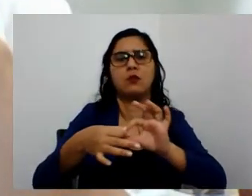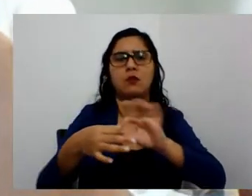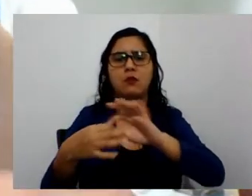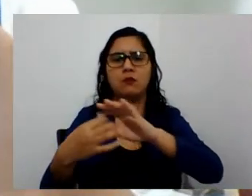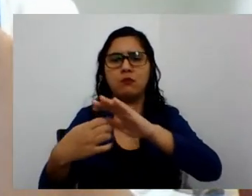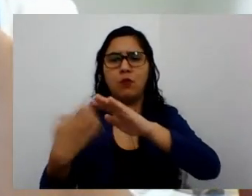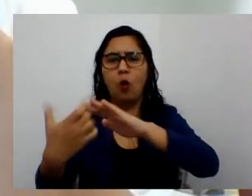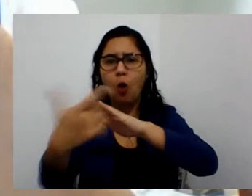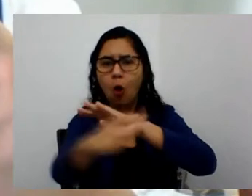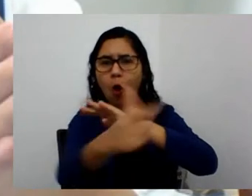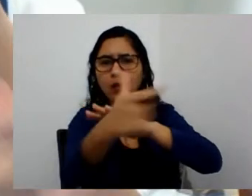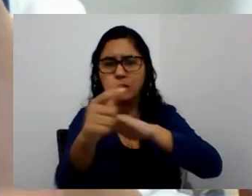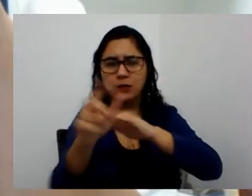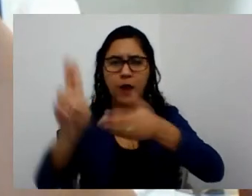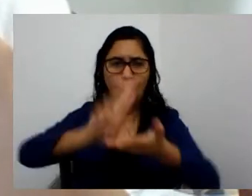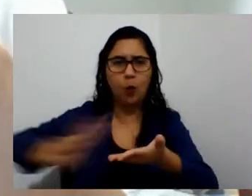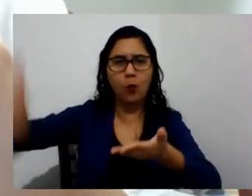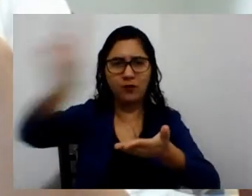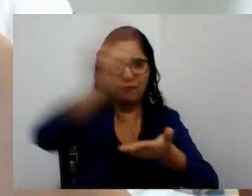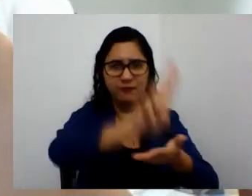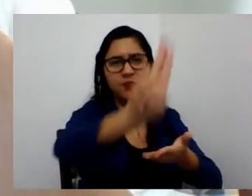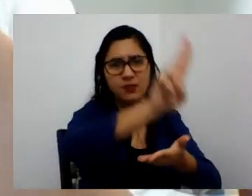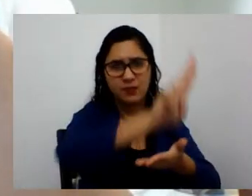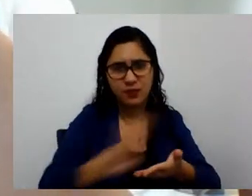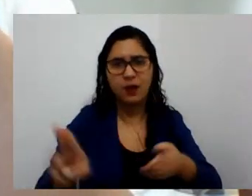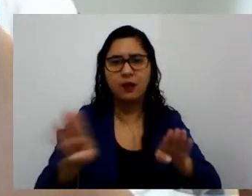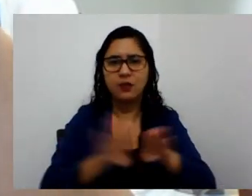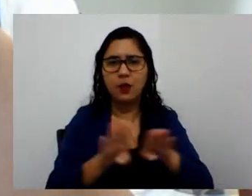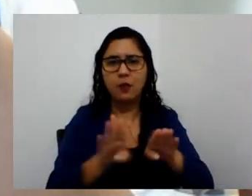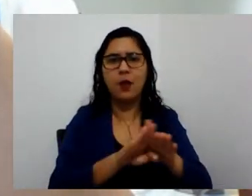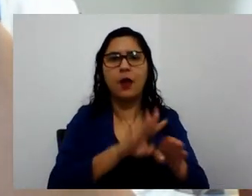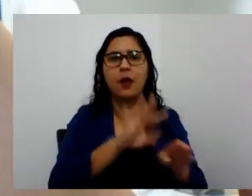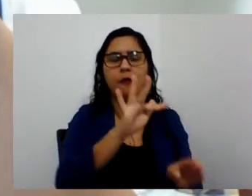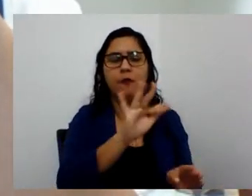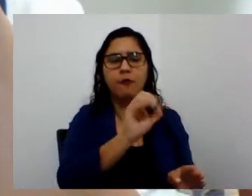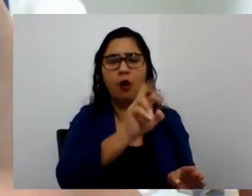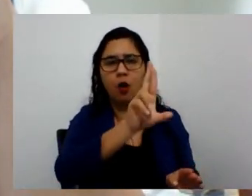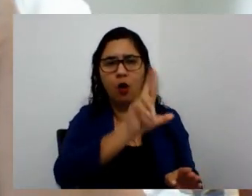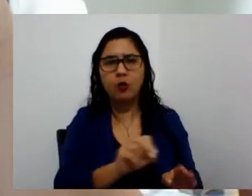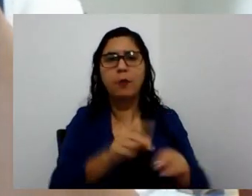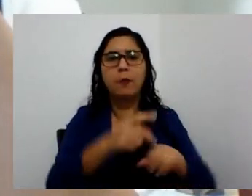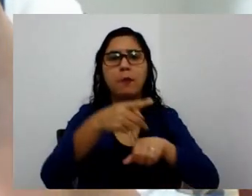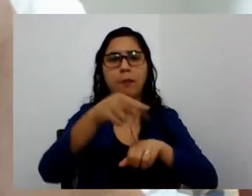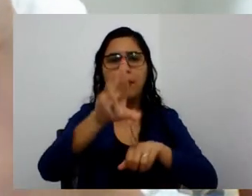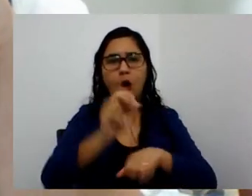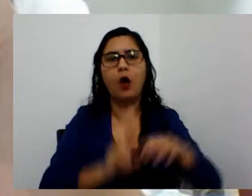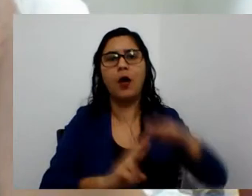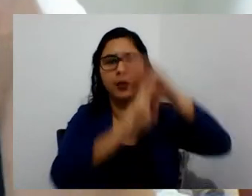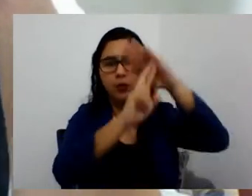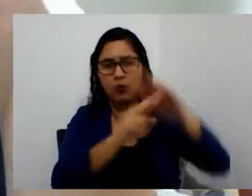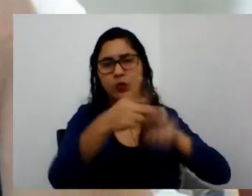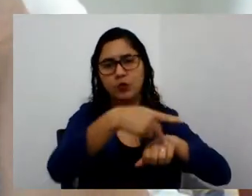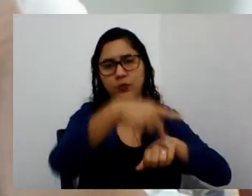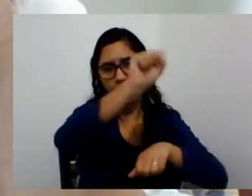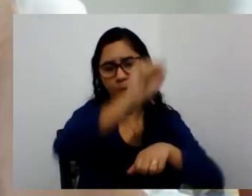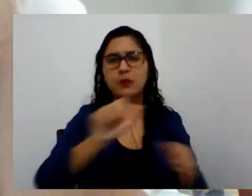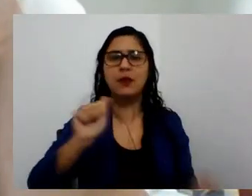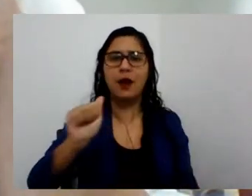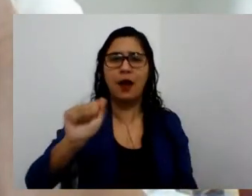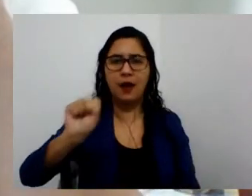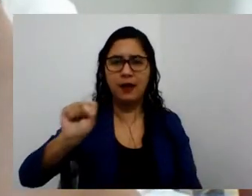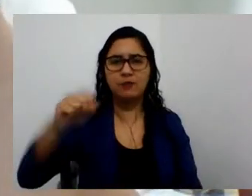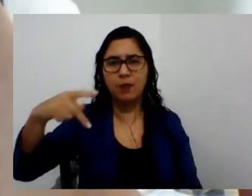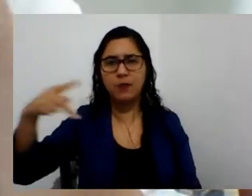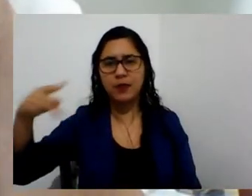as outras universidades, com o Fórum de Pró-Reitores de Pós-Graduação e de Pesquisa, a SBPC, a